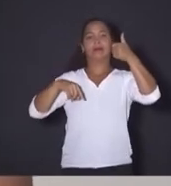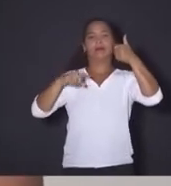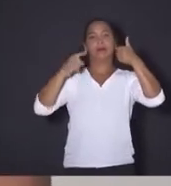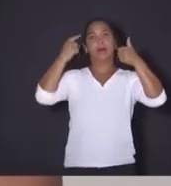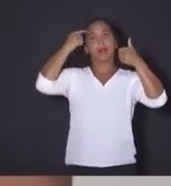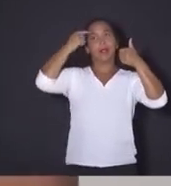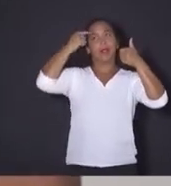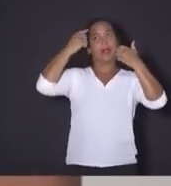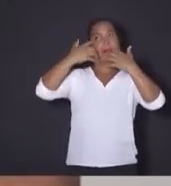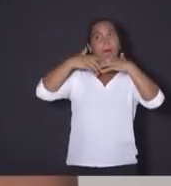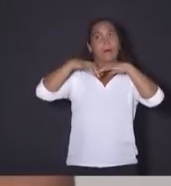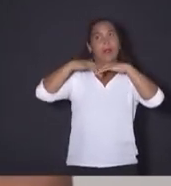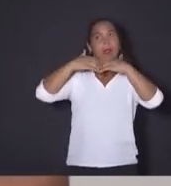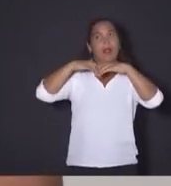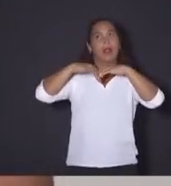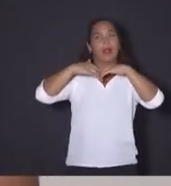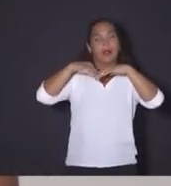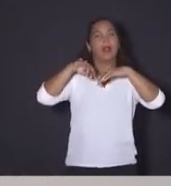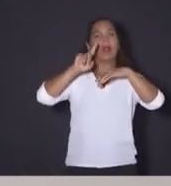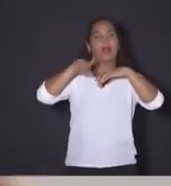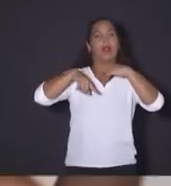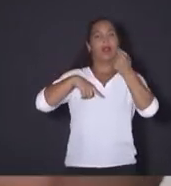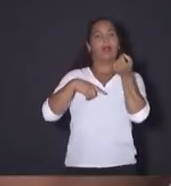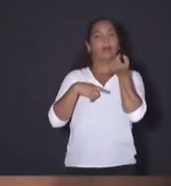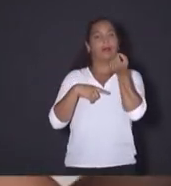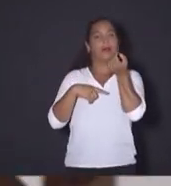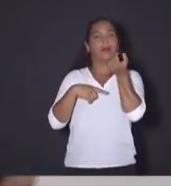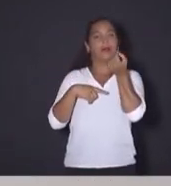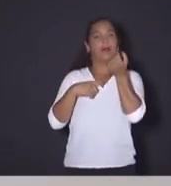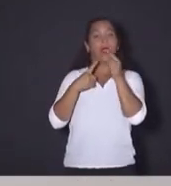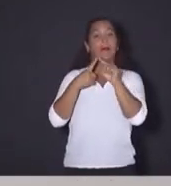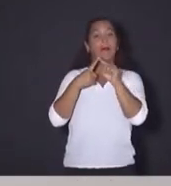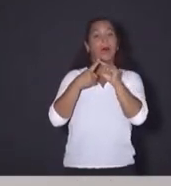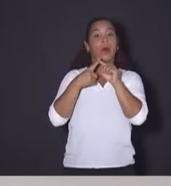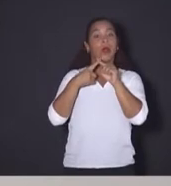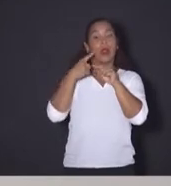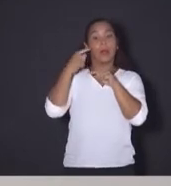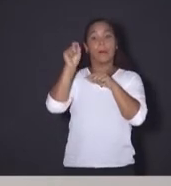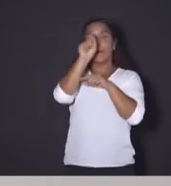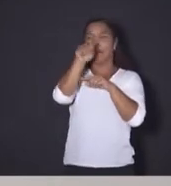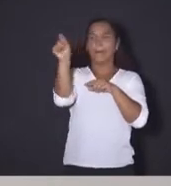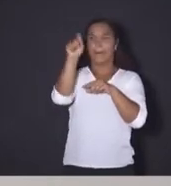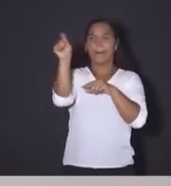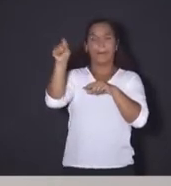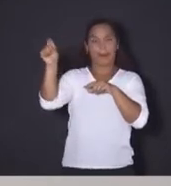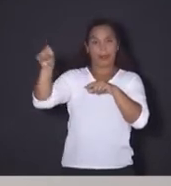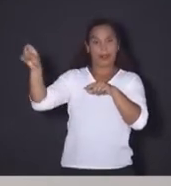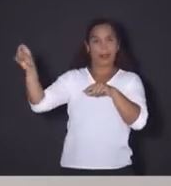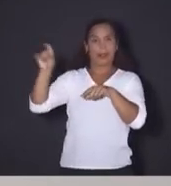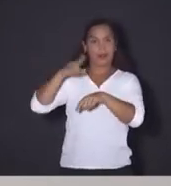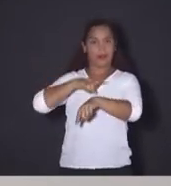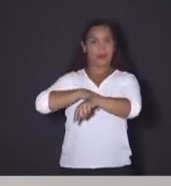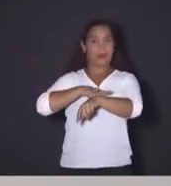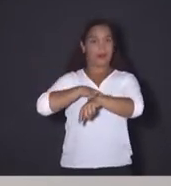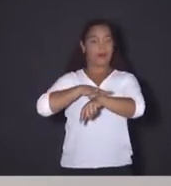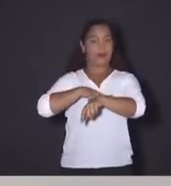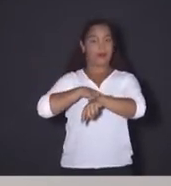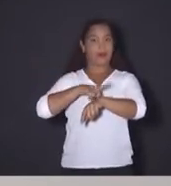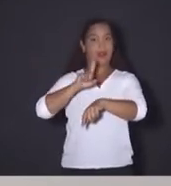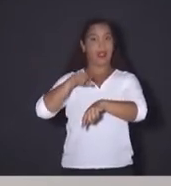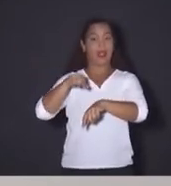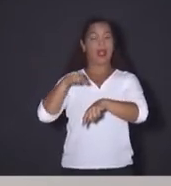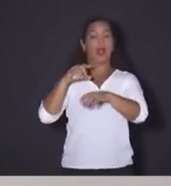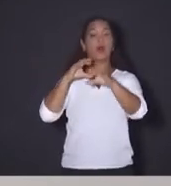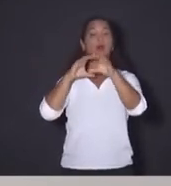são raras porque aquela pessoa que escreveu aquilo num espaço mais privado da faculdade estava de alguma maneira nos